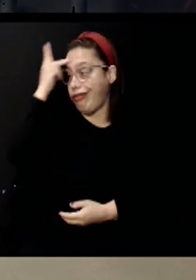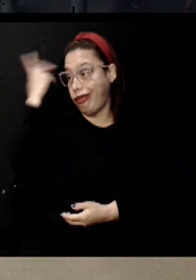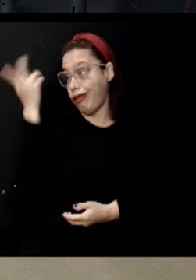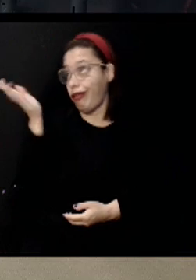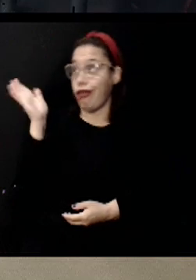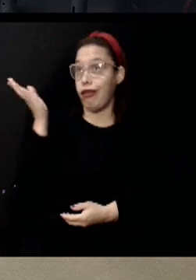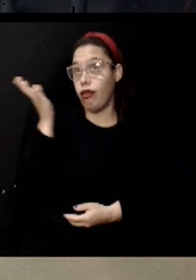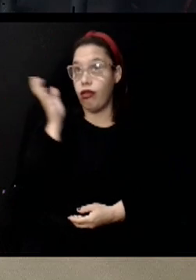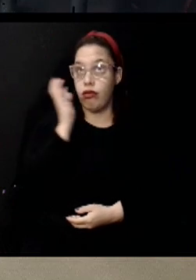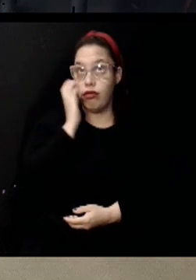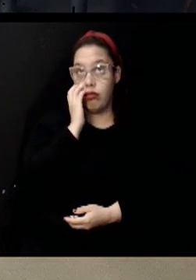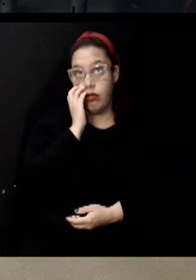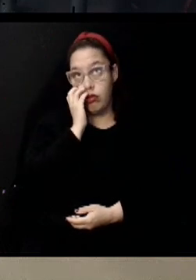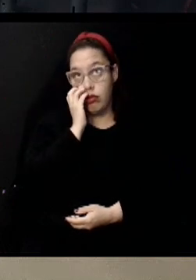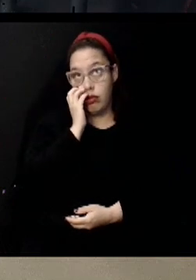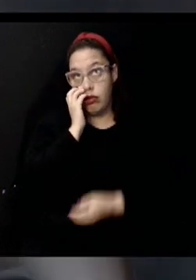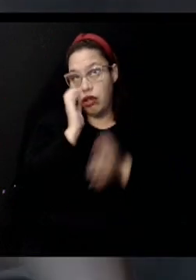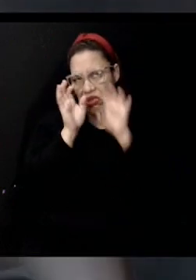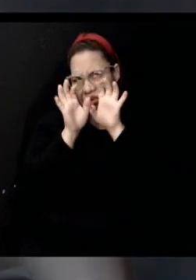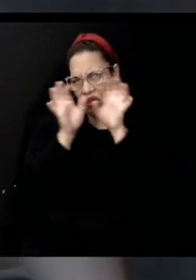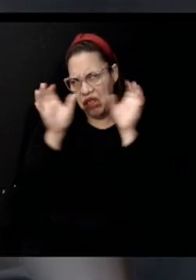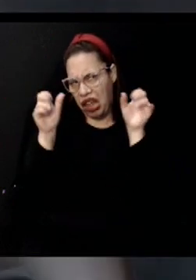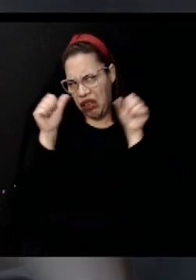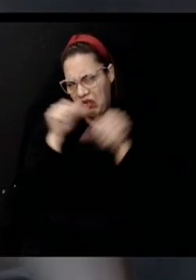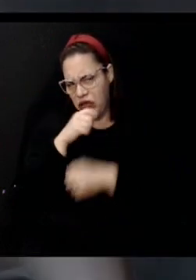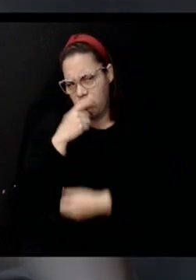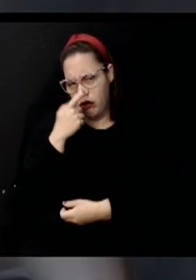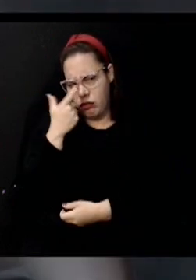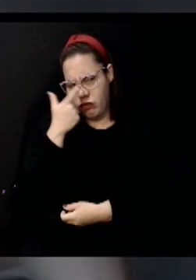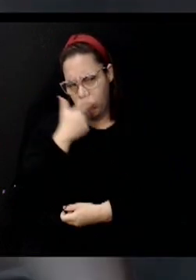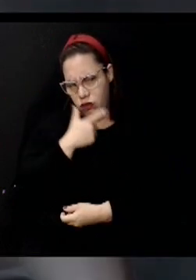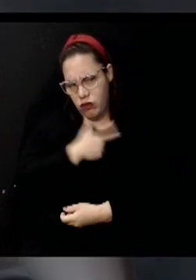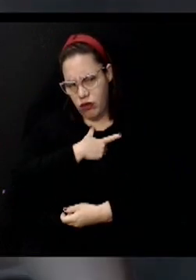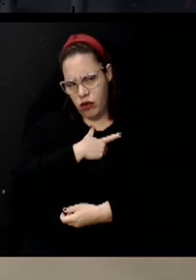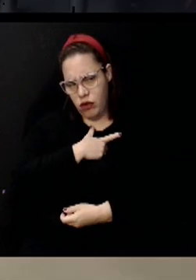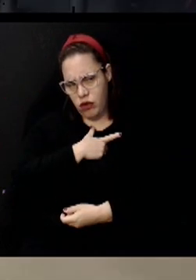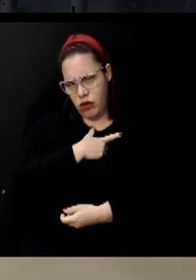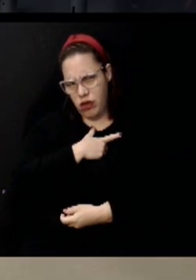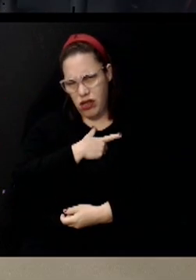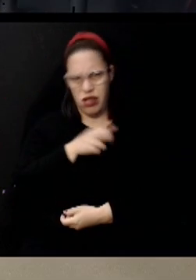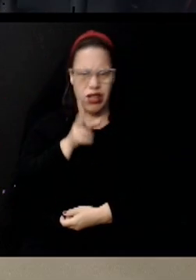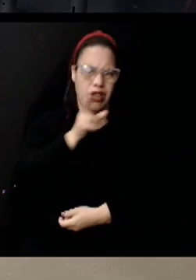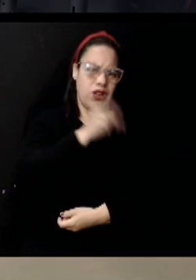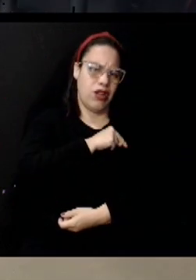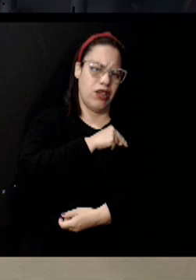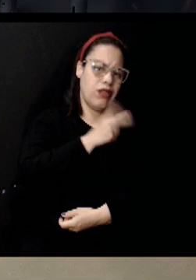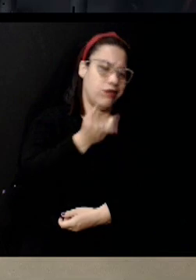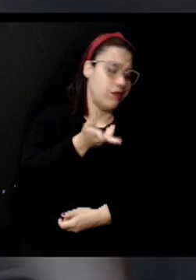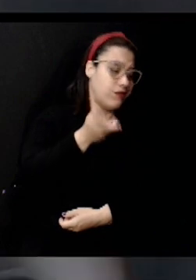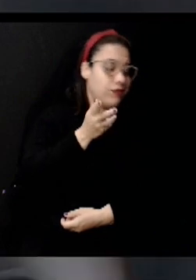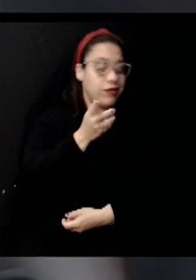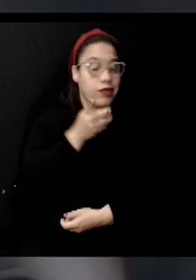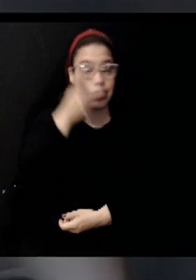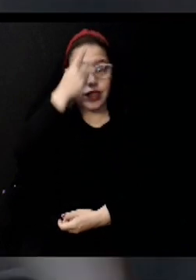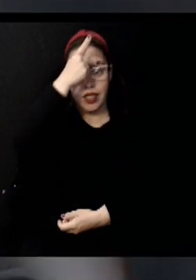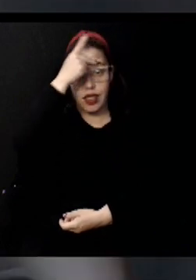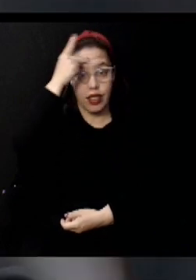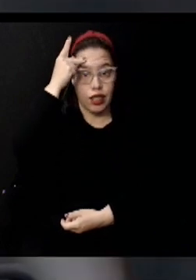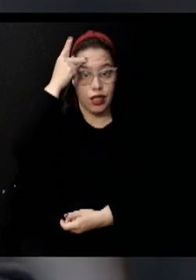tempo tá feio hoje". uhum, É. Aí a pessoa às vezes: "Uhum". Uhum. uhum. Nossa. Aí a pessoa vira e fala